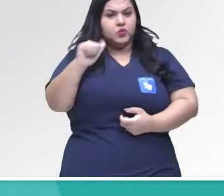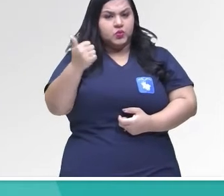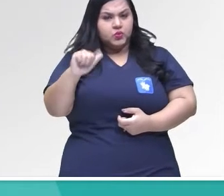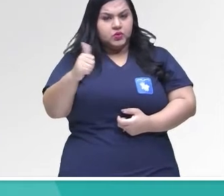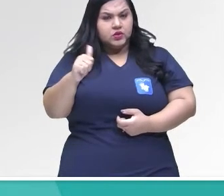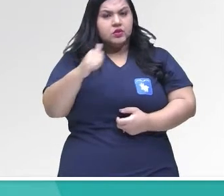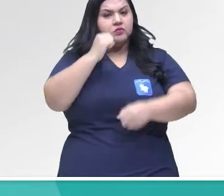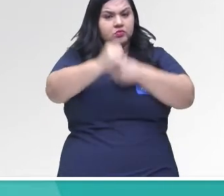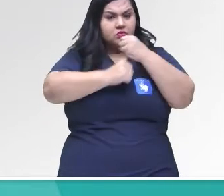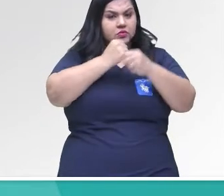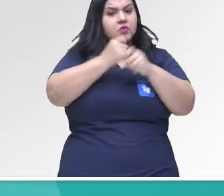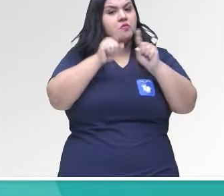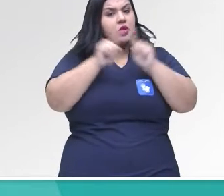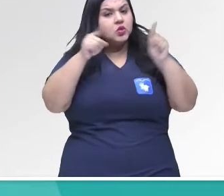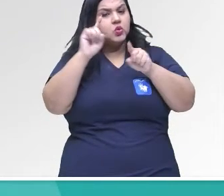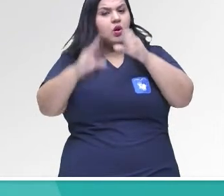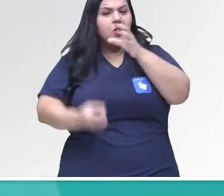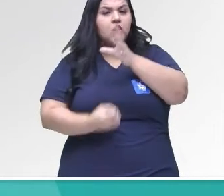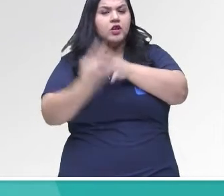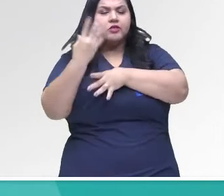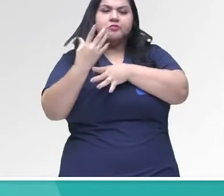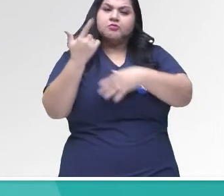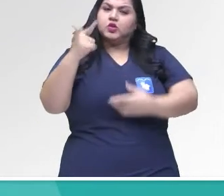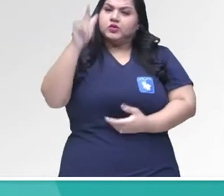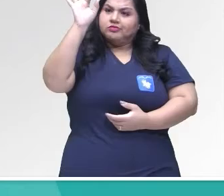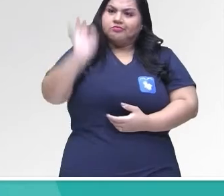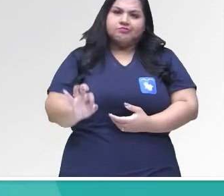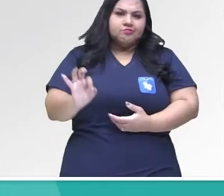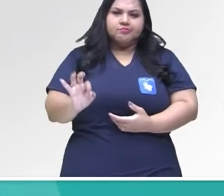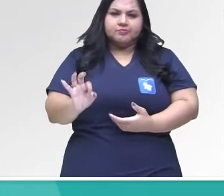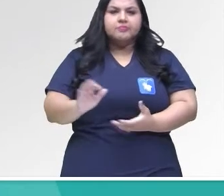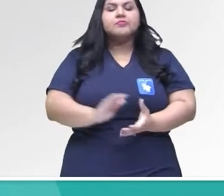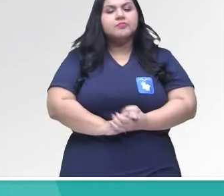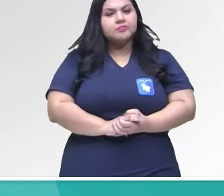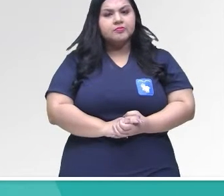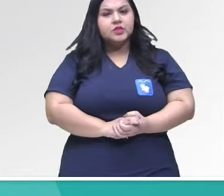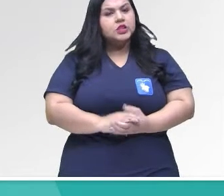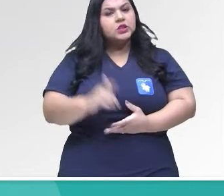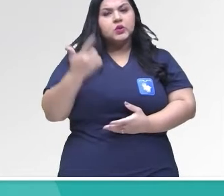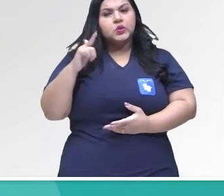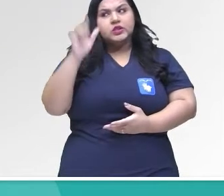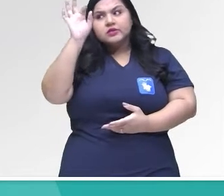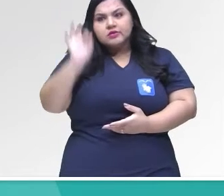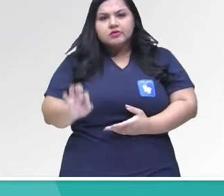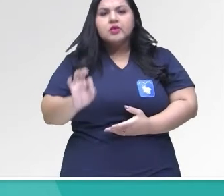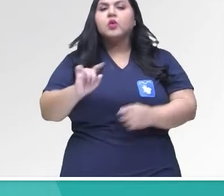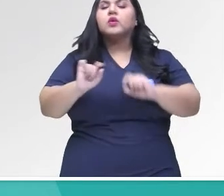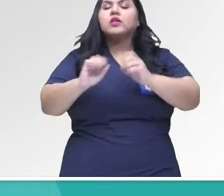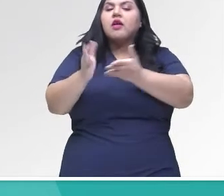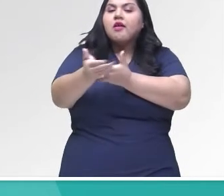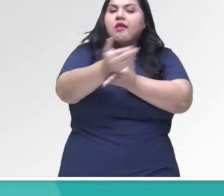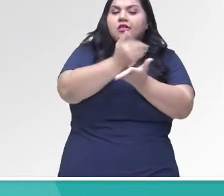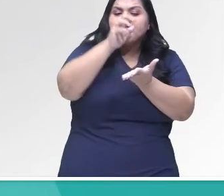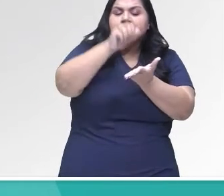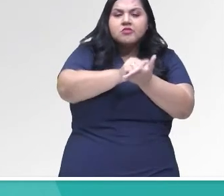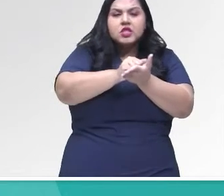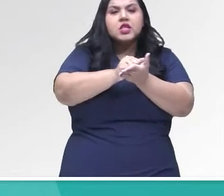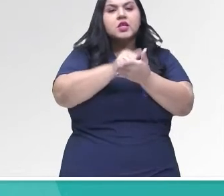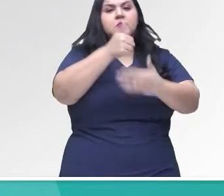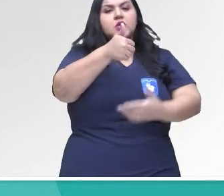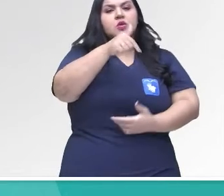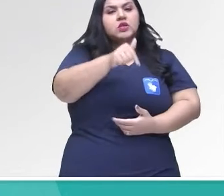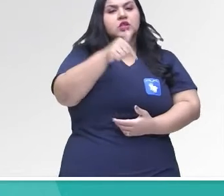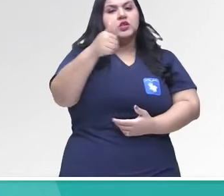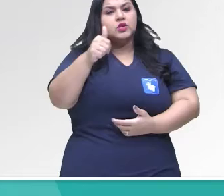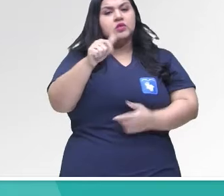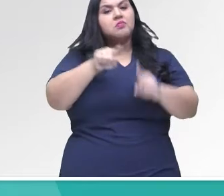1711, mas sua origem é incerta, tá? Então, o que tem é o registro é de 1711,